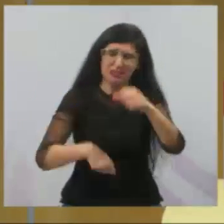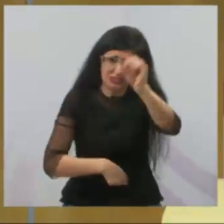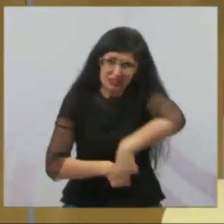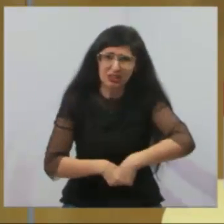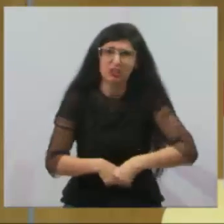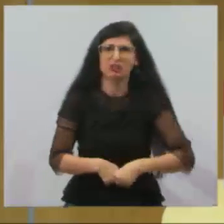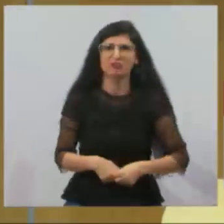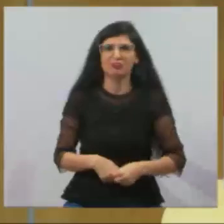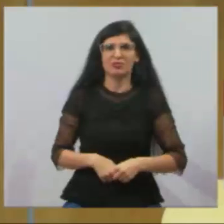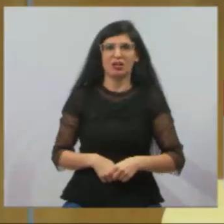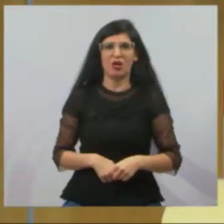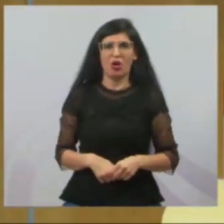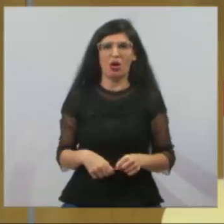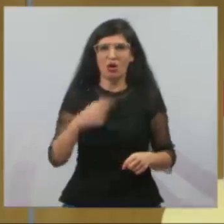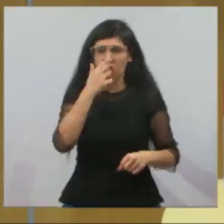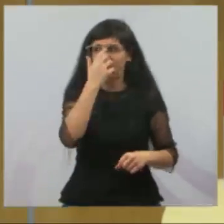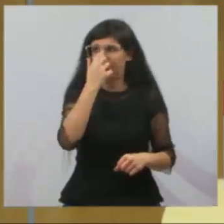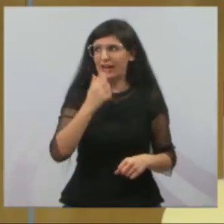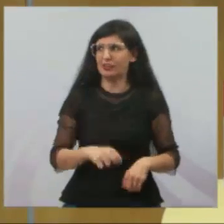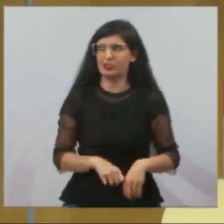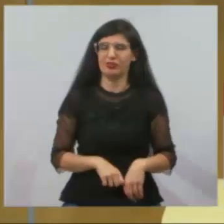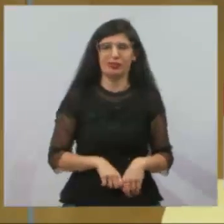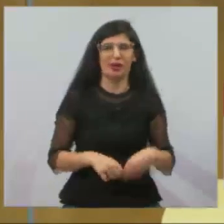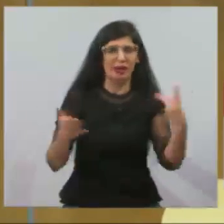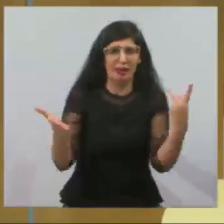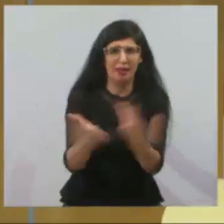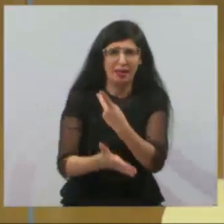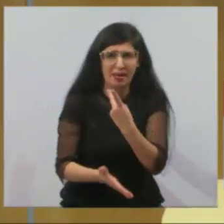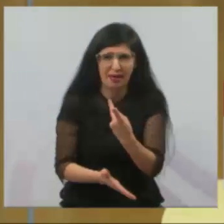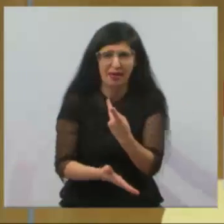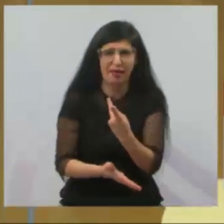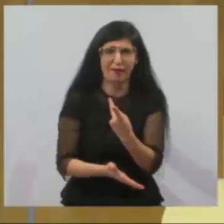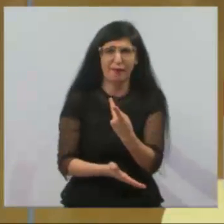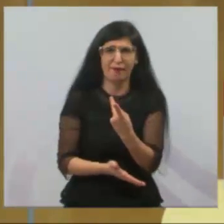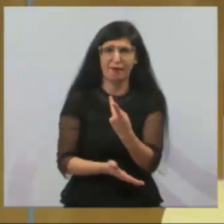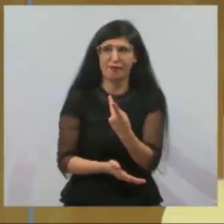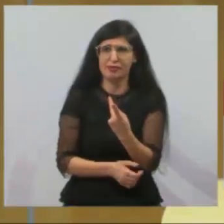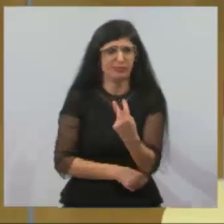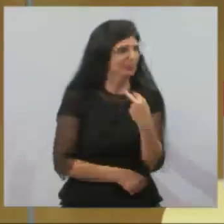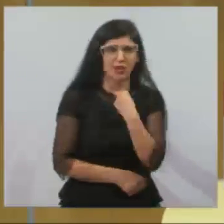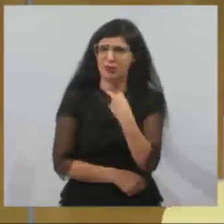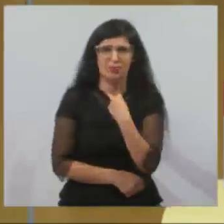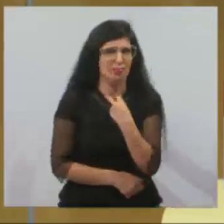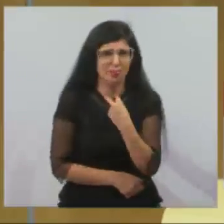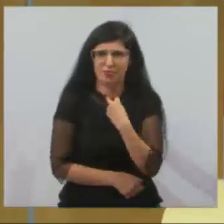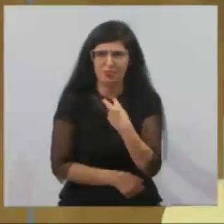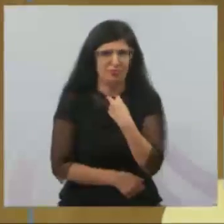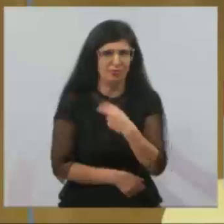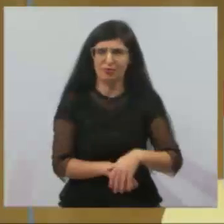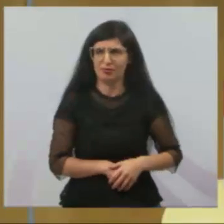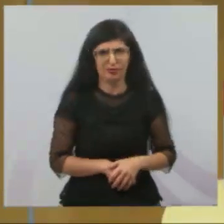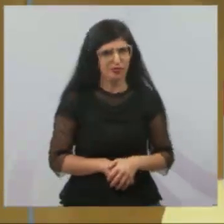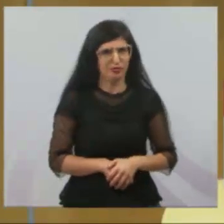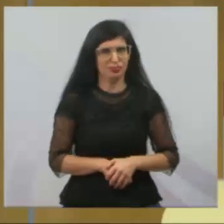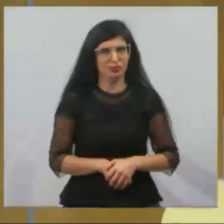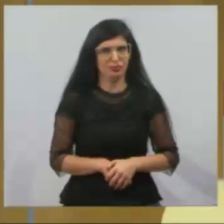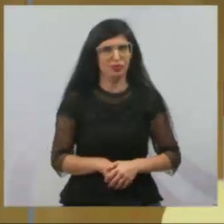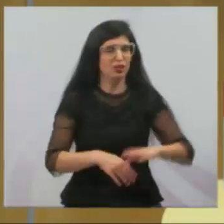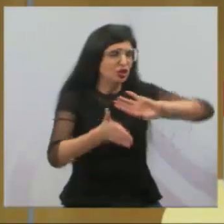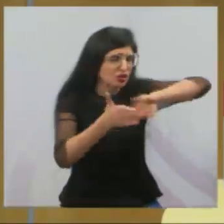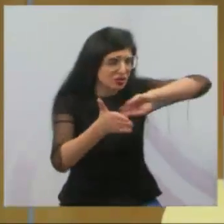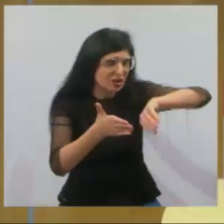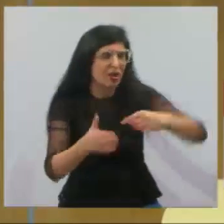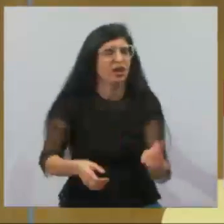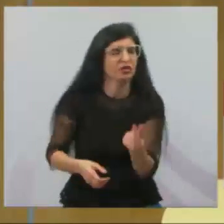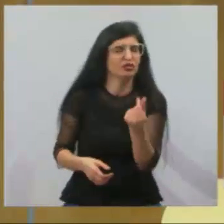que é certo fazer, a nossa cidade não receberá recursos, nós estaremos tirando dinheiro da educação, estaremos tirando dinheiro